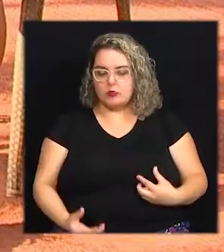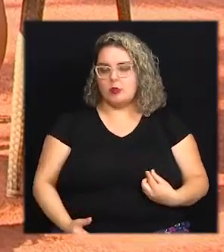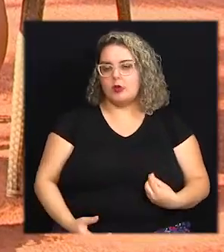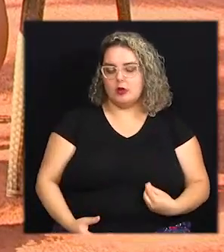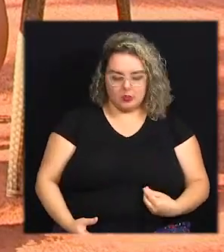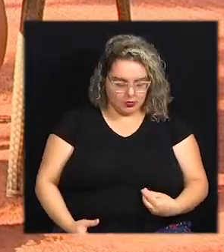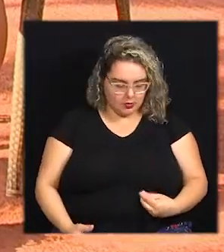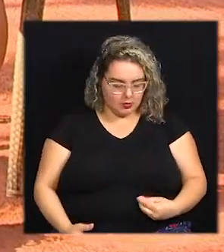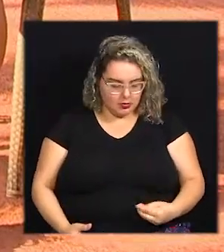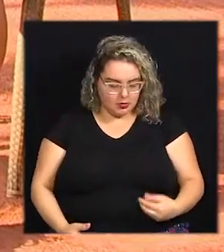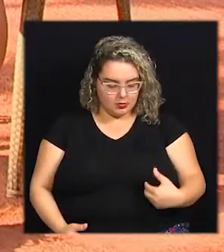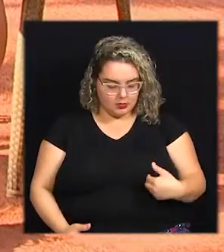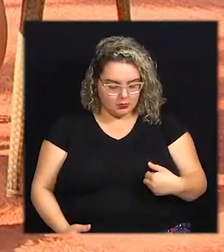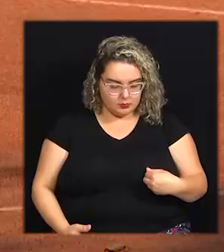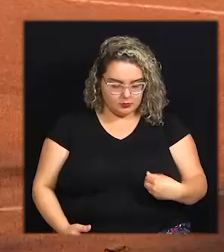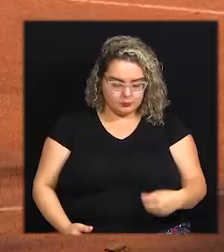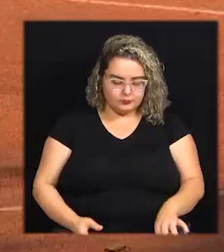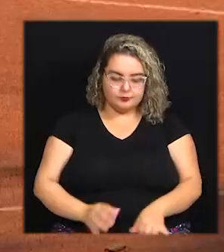eu acho que